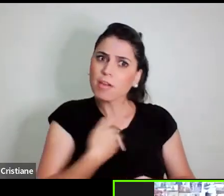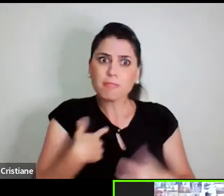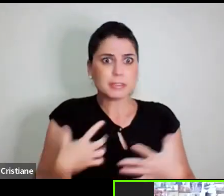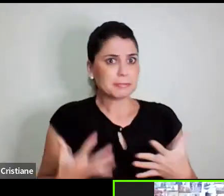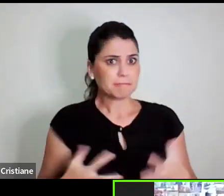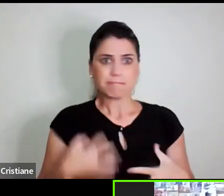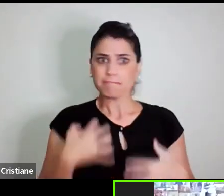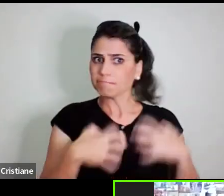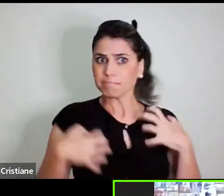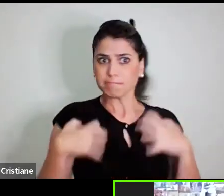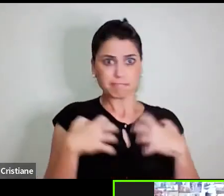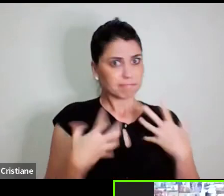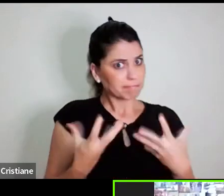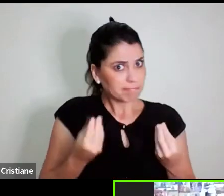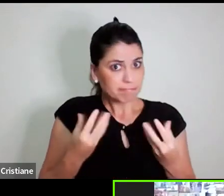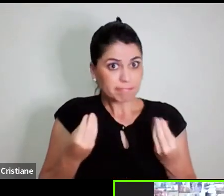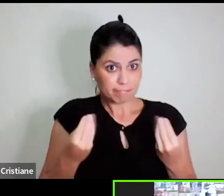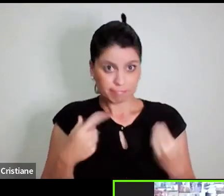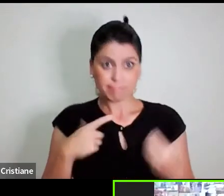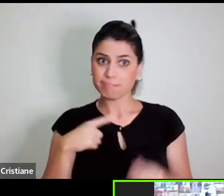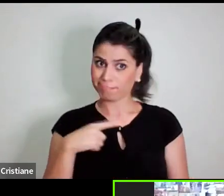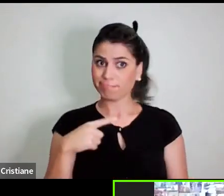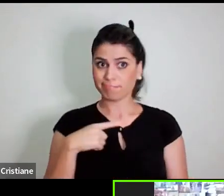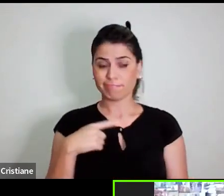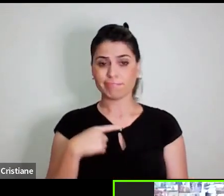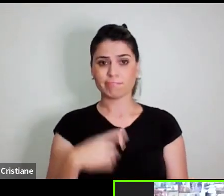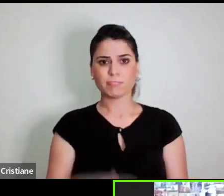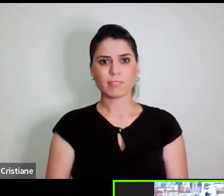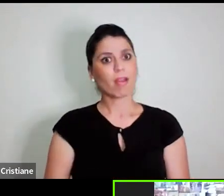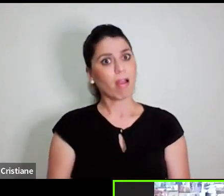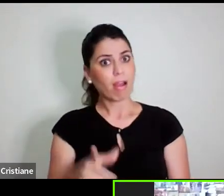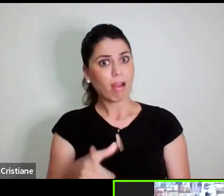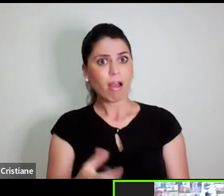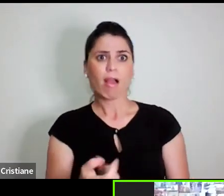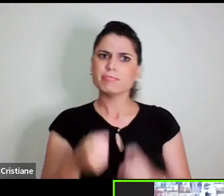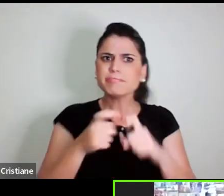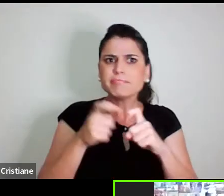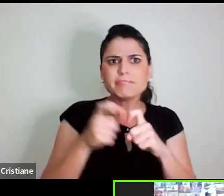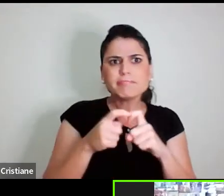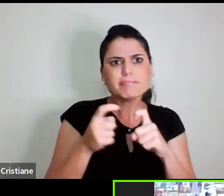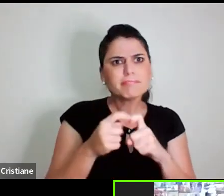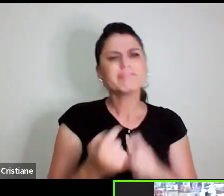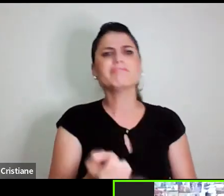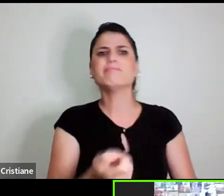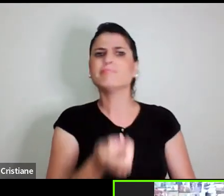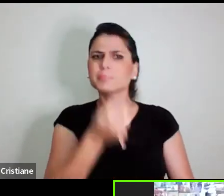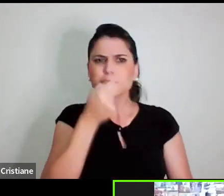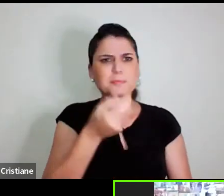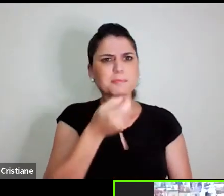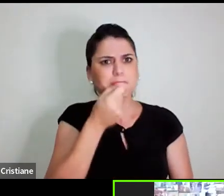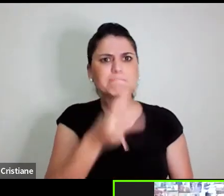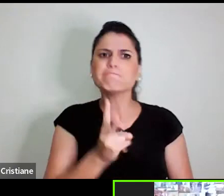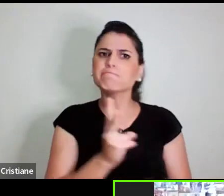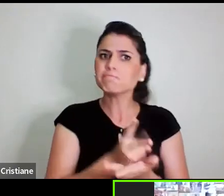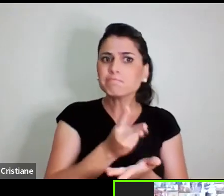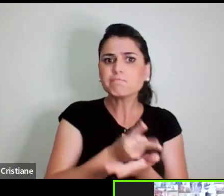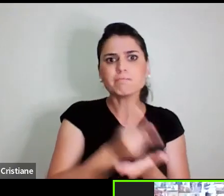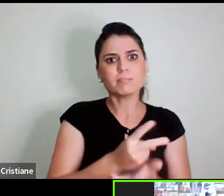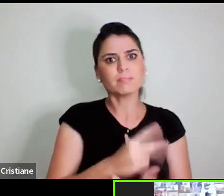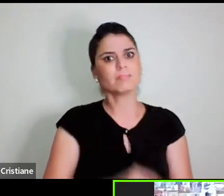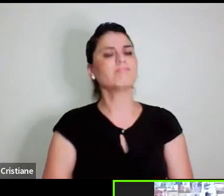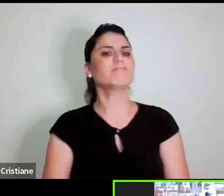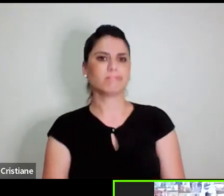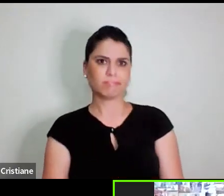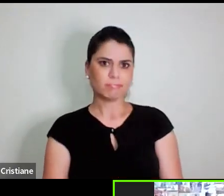alto, tem que descansar. Aí me passava antialérgicos que eram soníferos. Eu sentia que eu apagava,